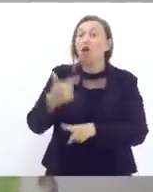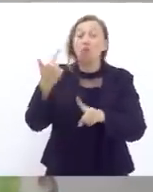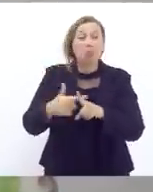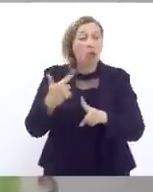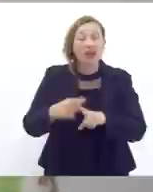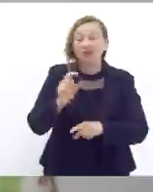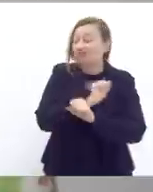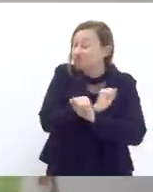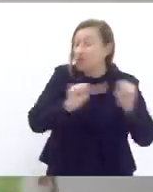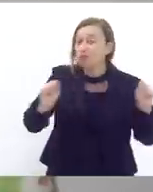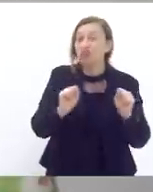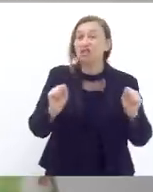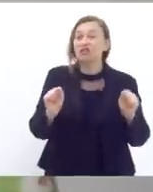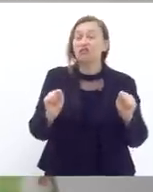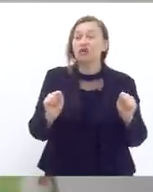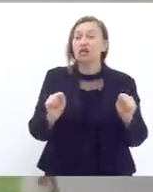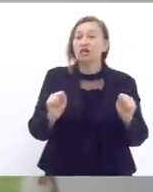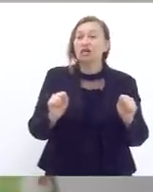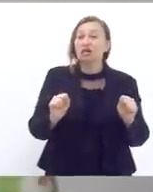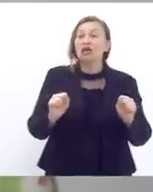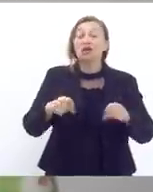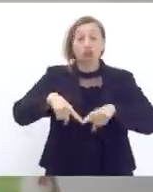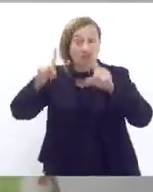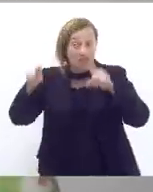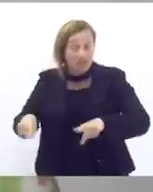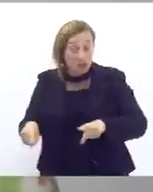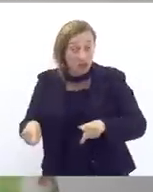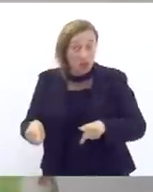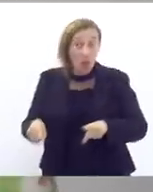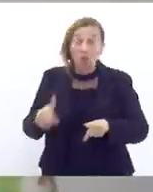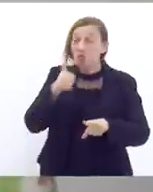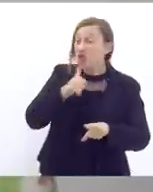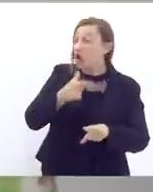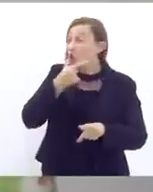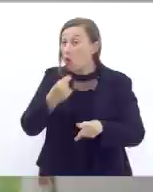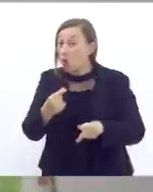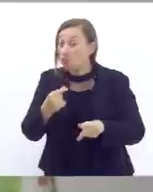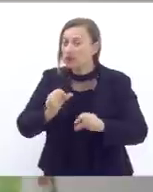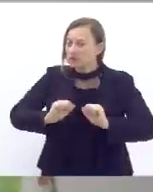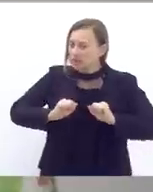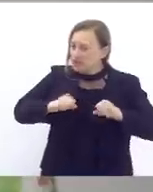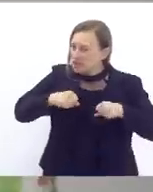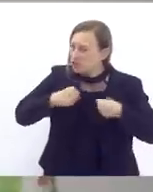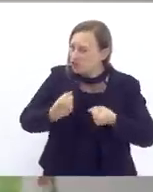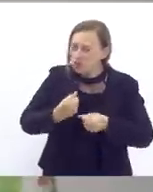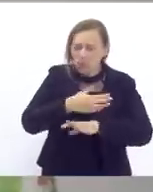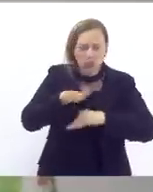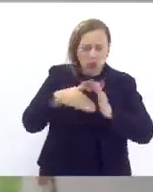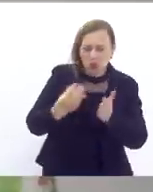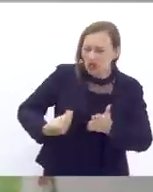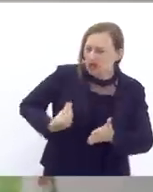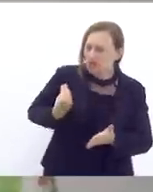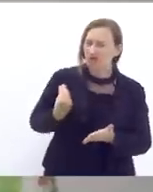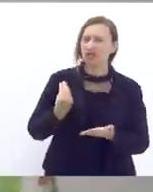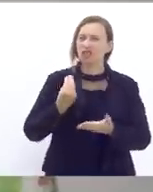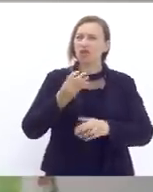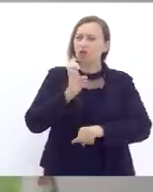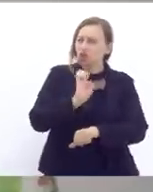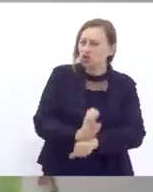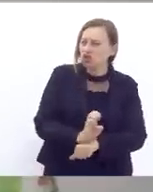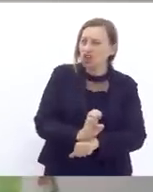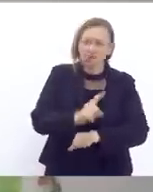não é possível que aquele servidor aquela servidora que dedicou toda a sua vida o nosso estado